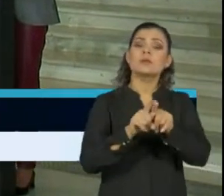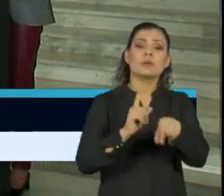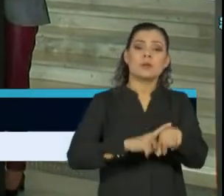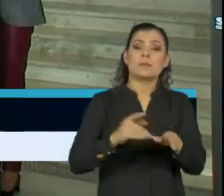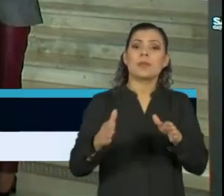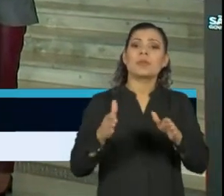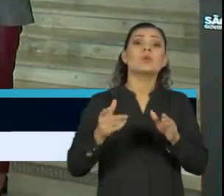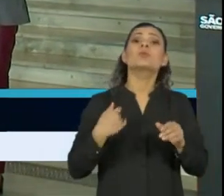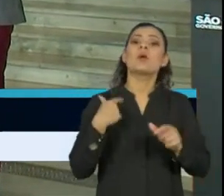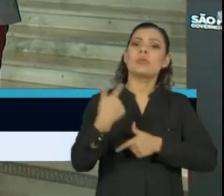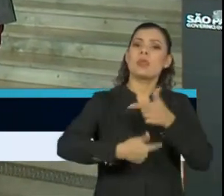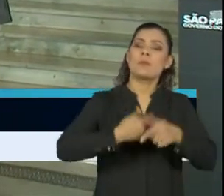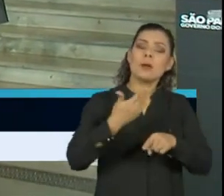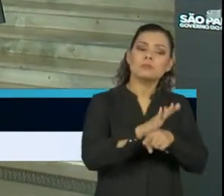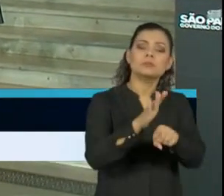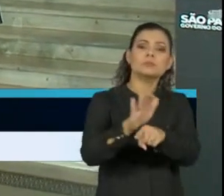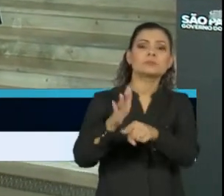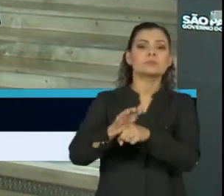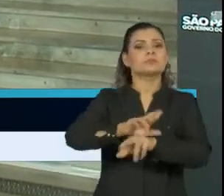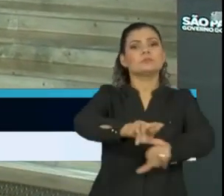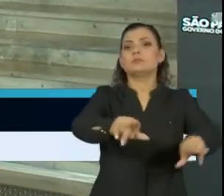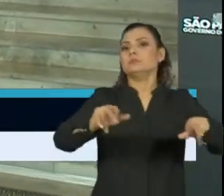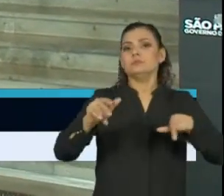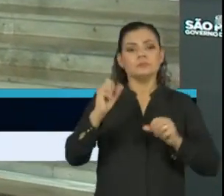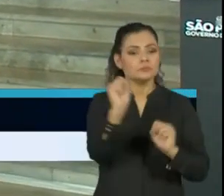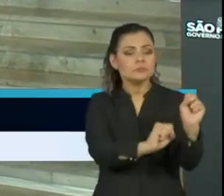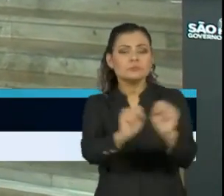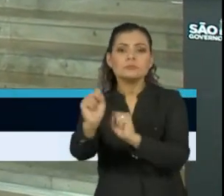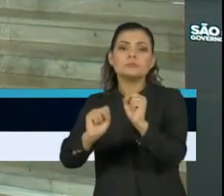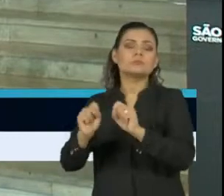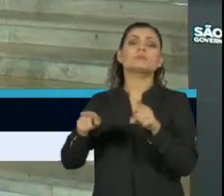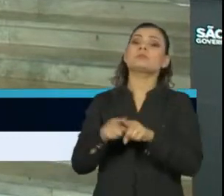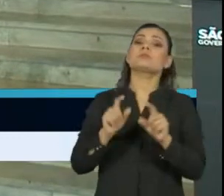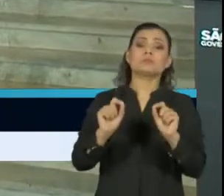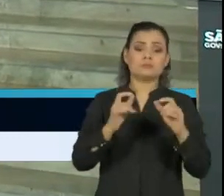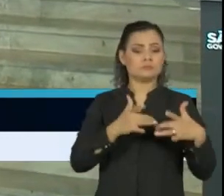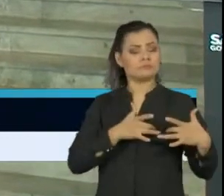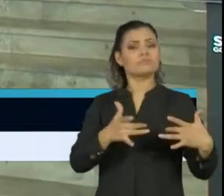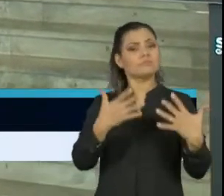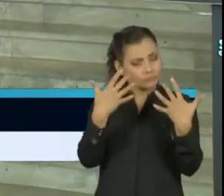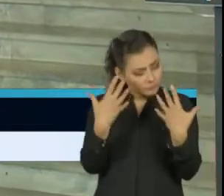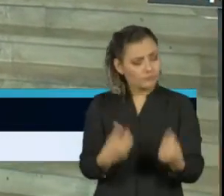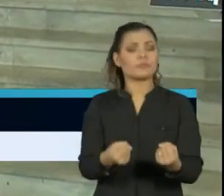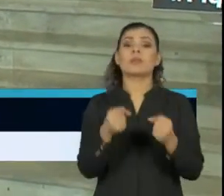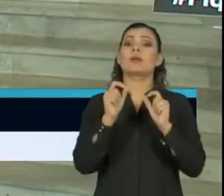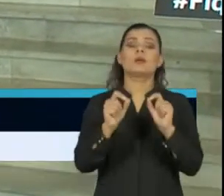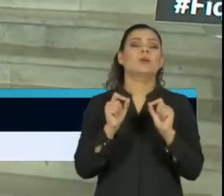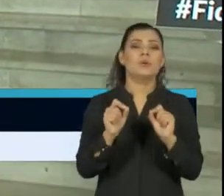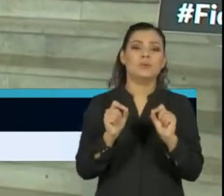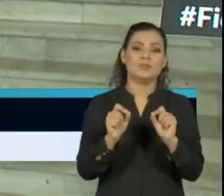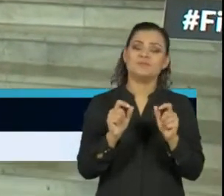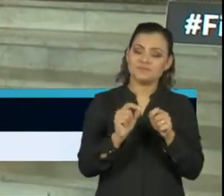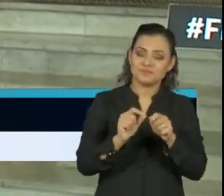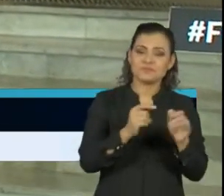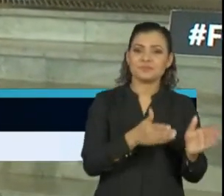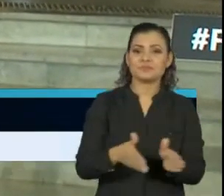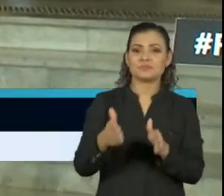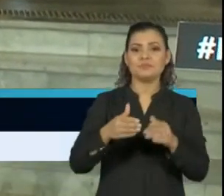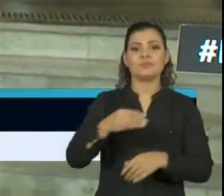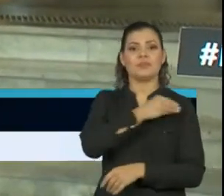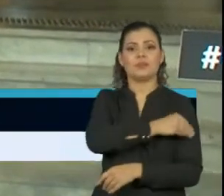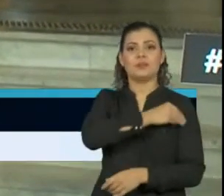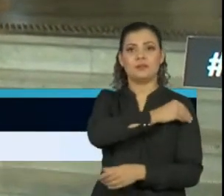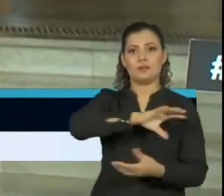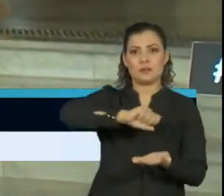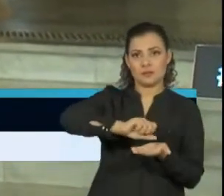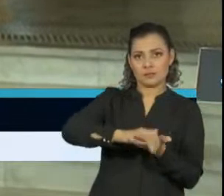nesse trabalho. Uma série de empresas, inclusive, se consorciaram para viabilizar produção de